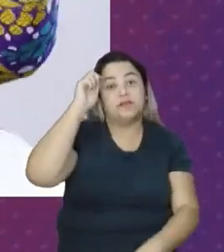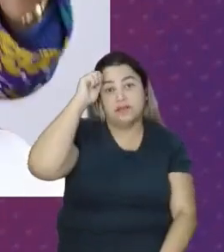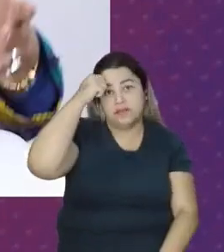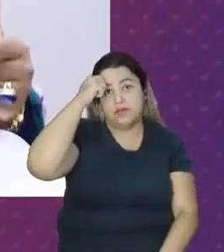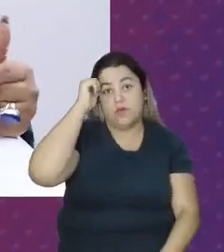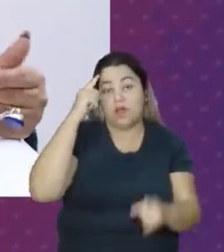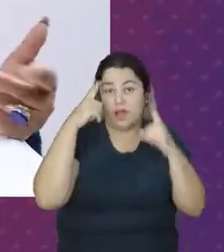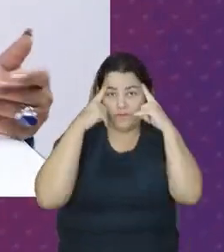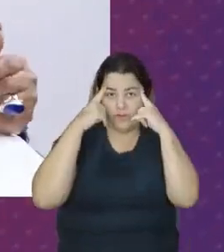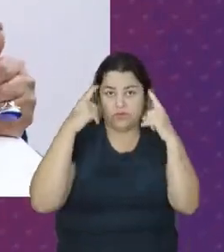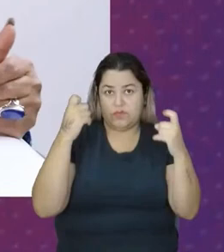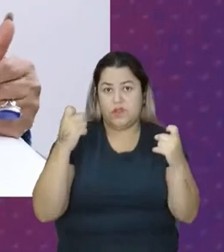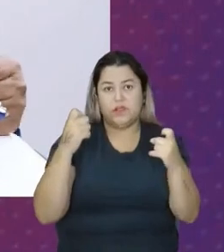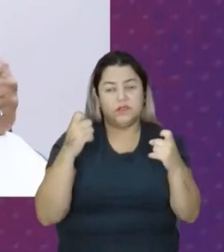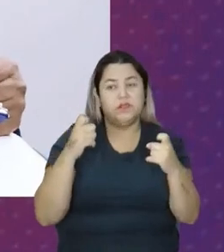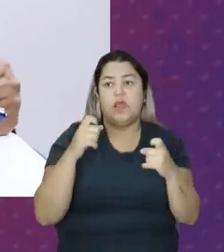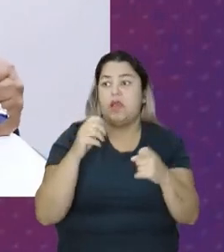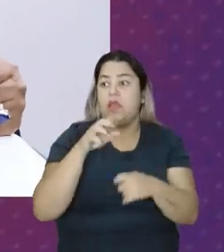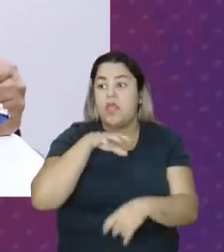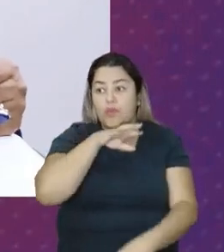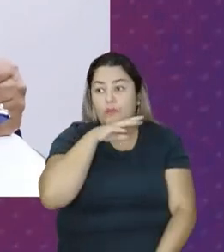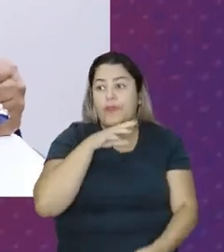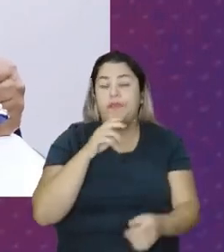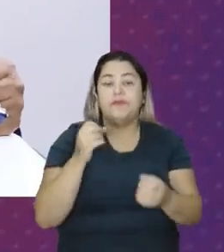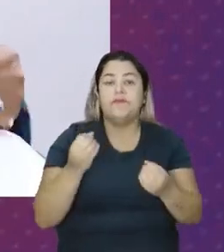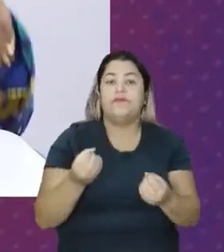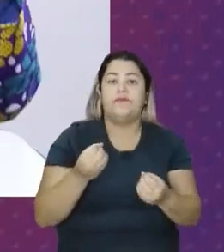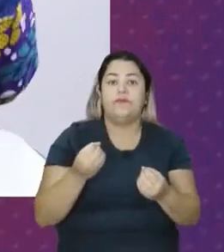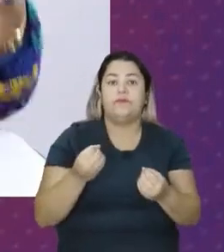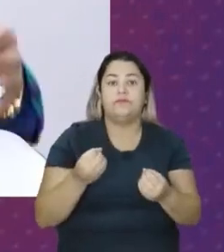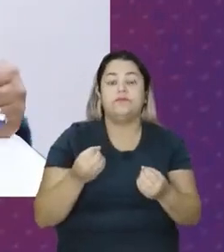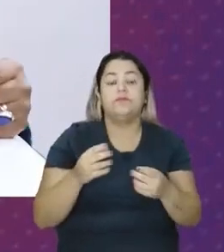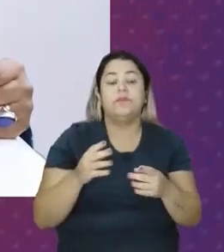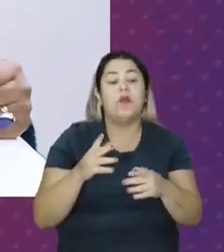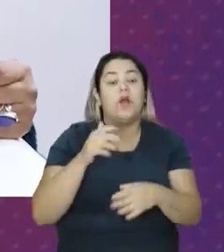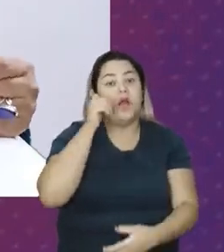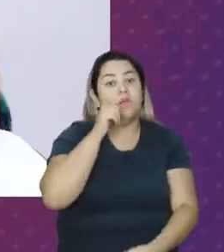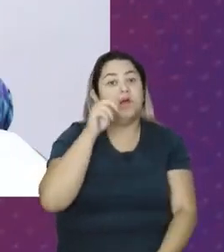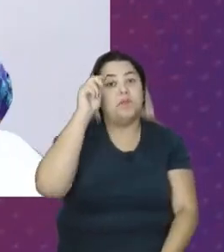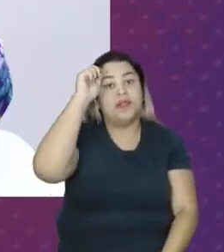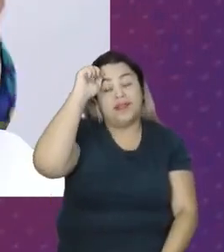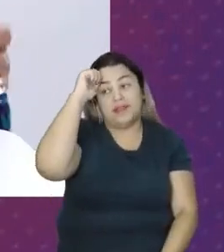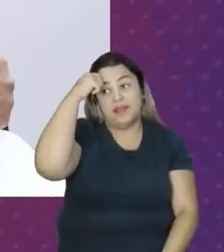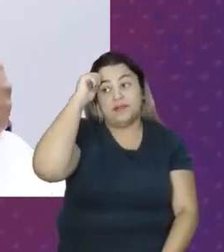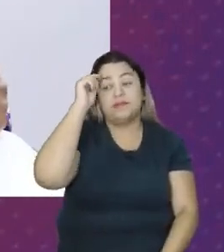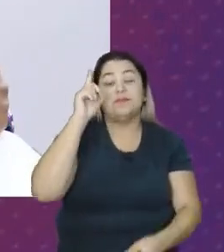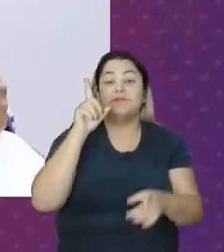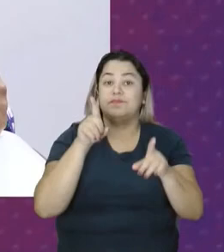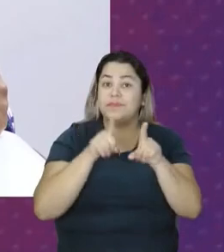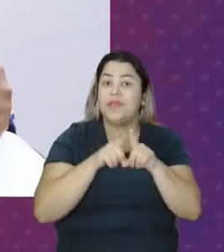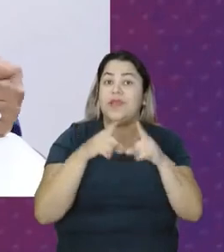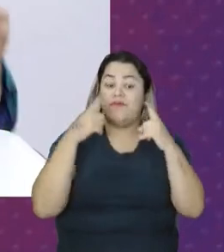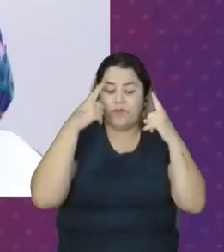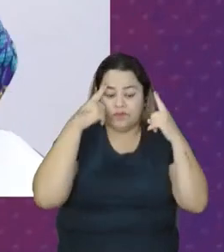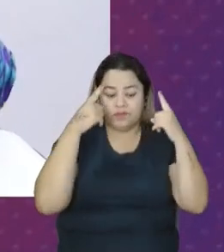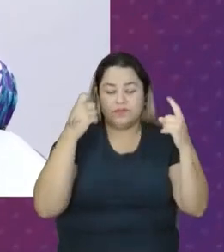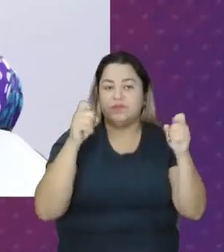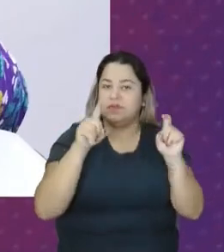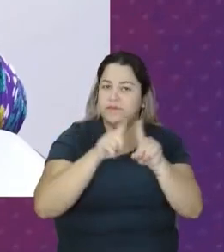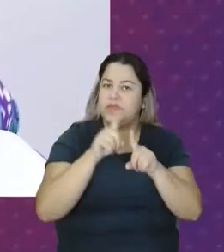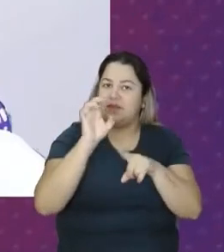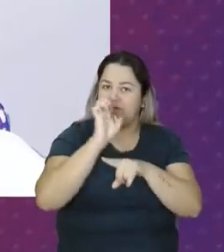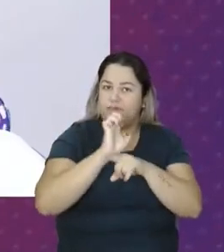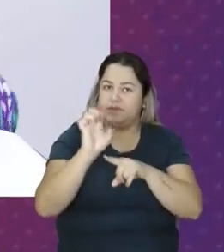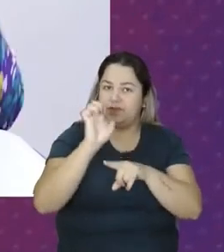a violência é brutal, né? Se for uma mulher negra, então a violência é brutal do